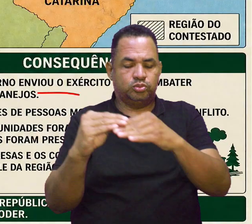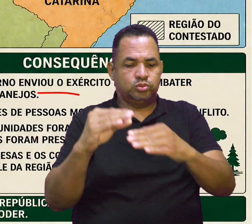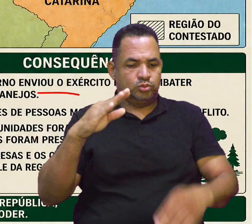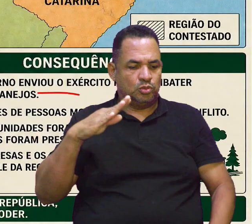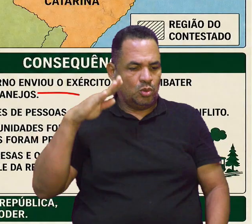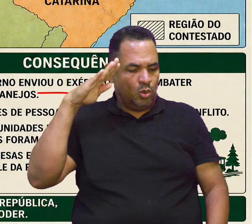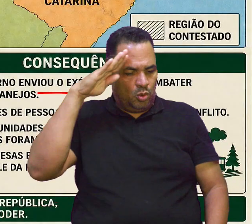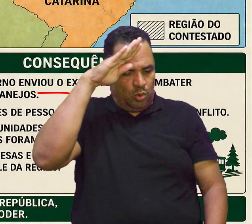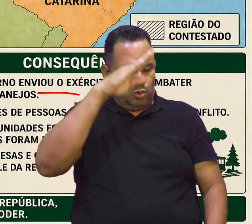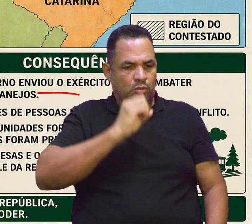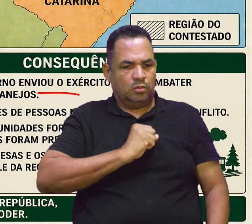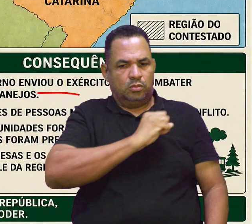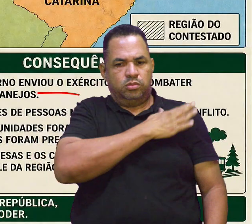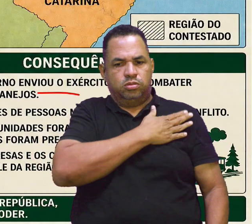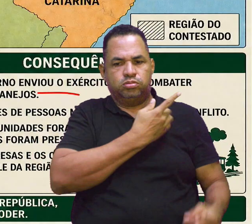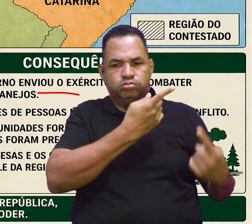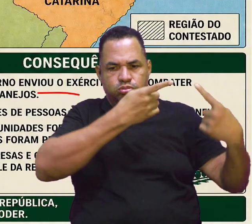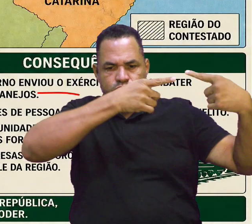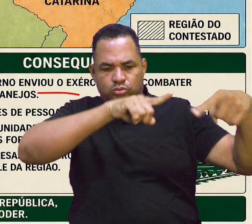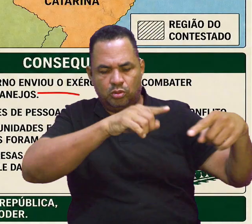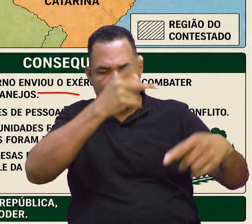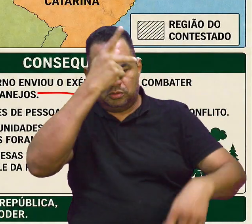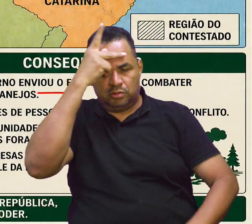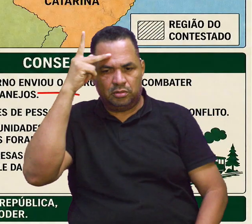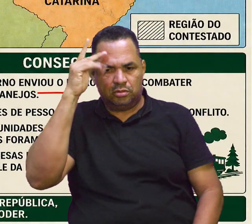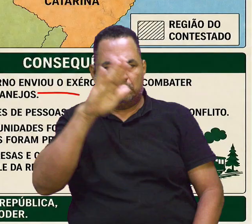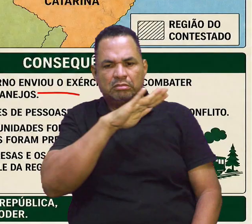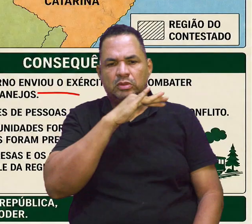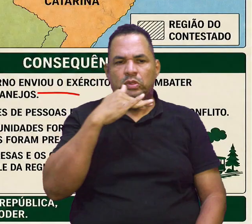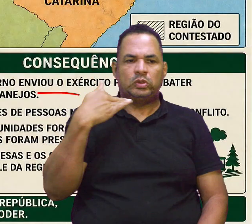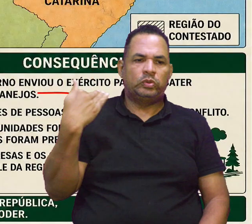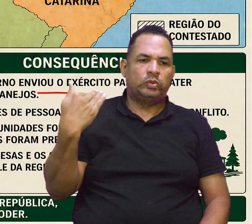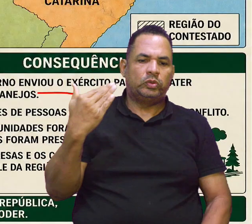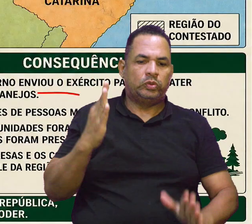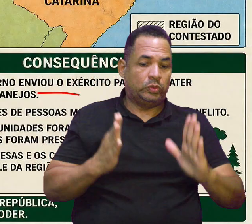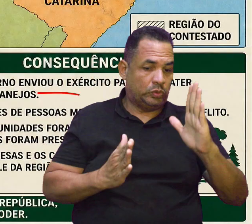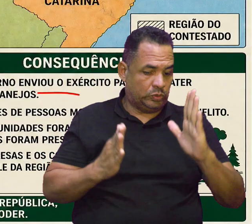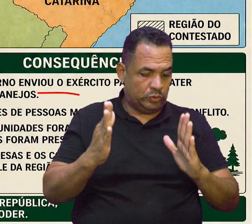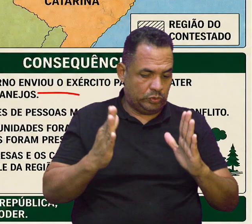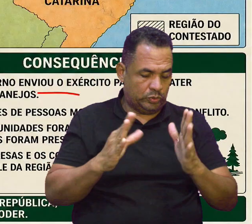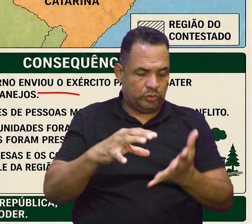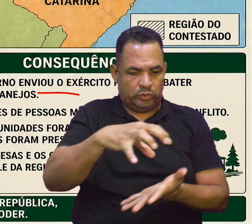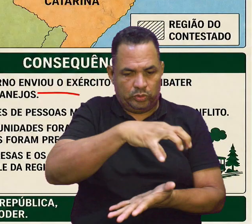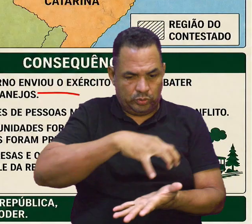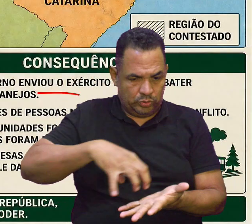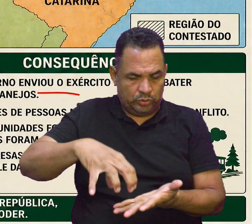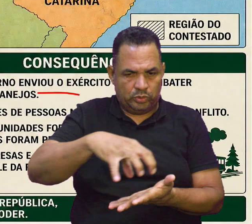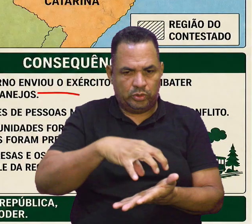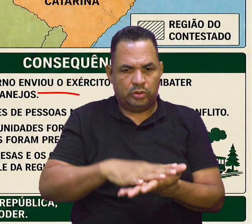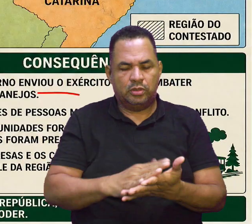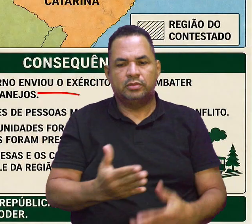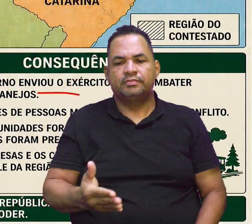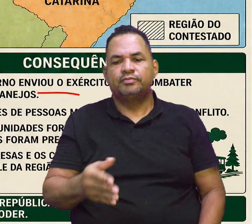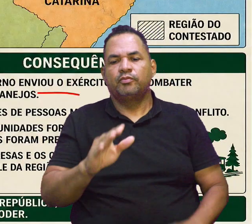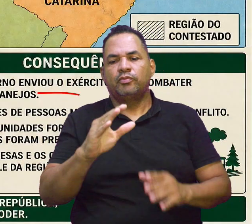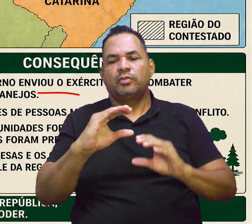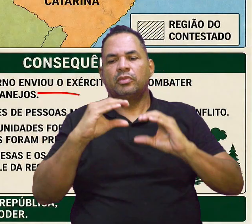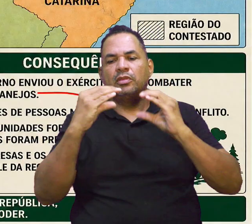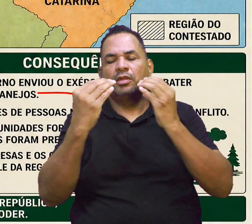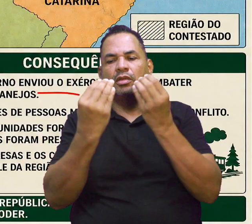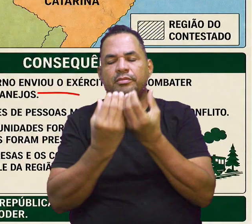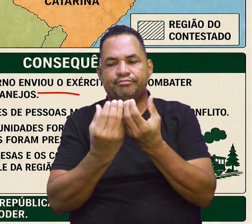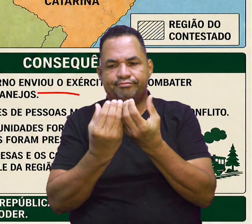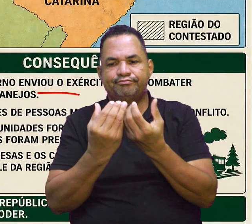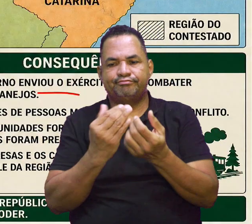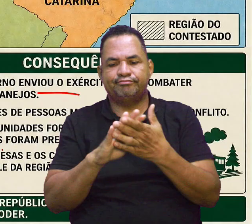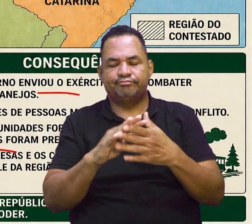sertanejos. Milhares de pessoas morreram durante esse conflito. As comunidades que ficaram nessas terras,